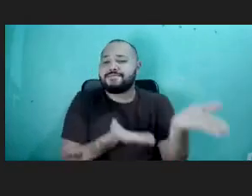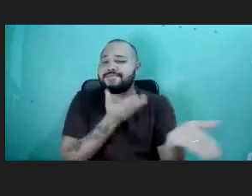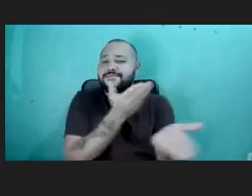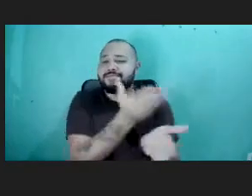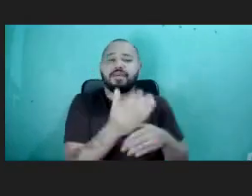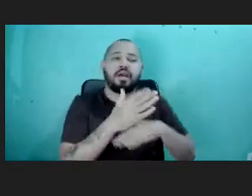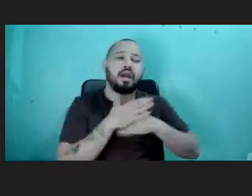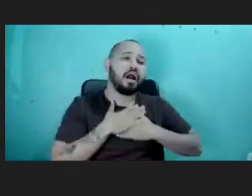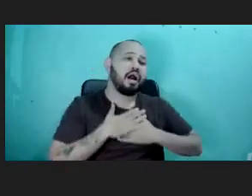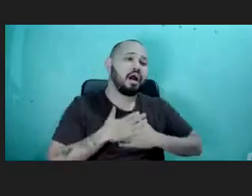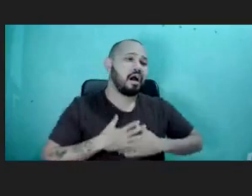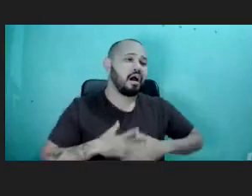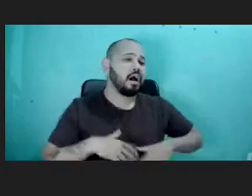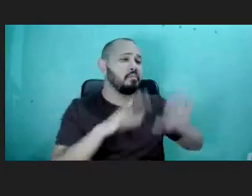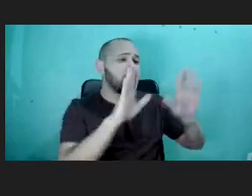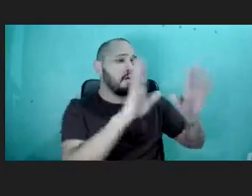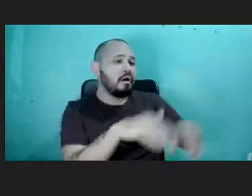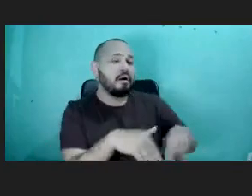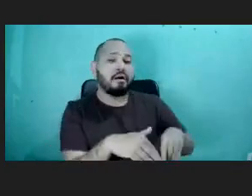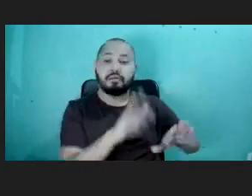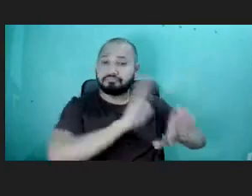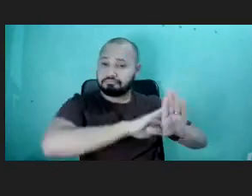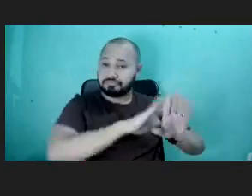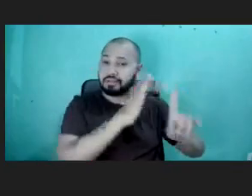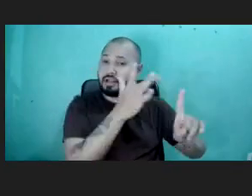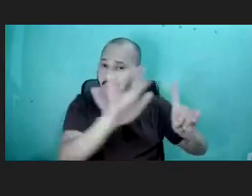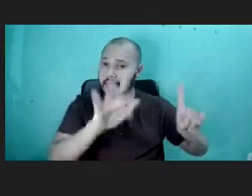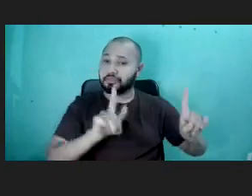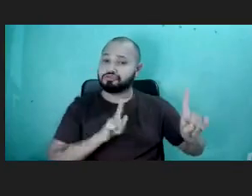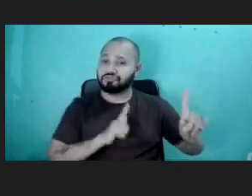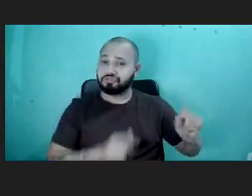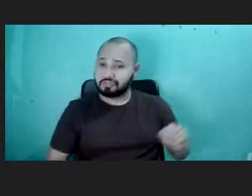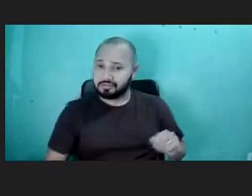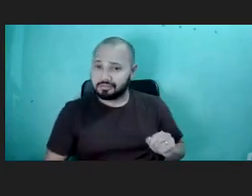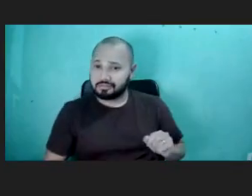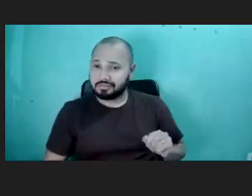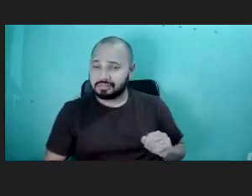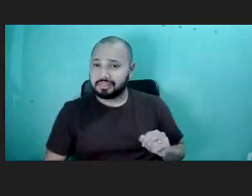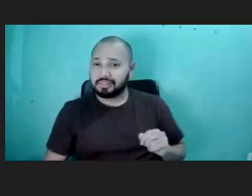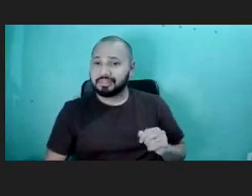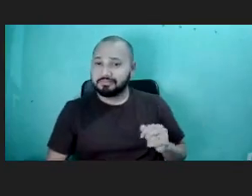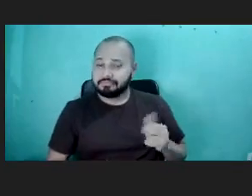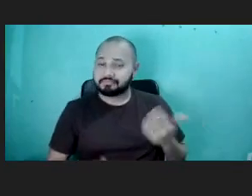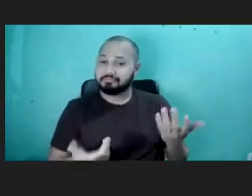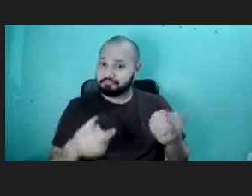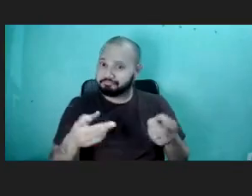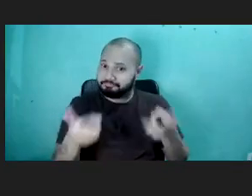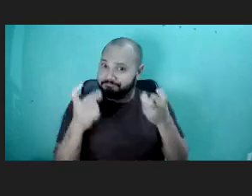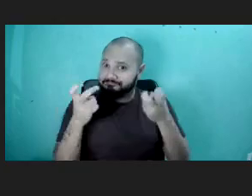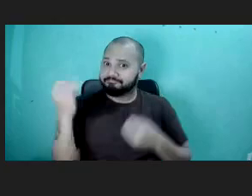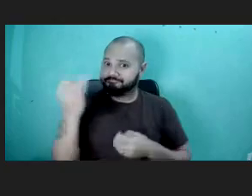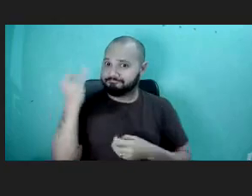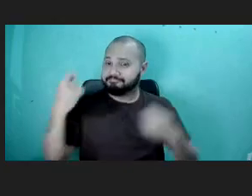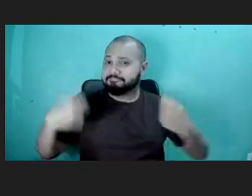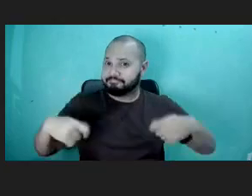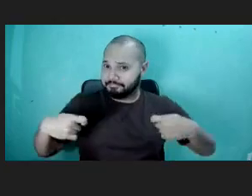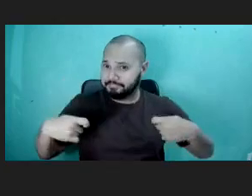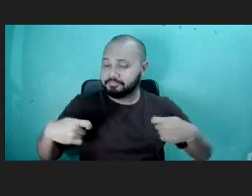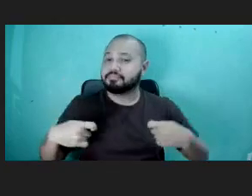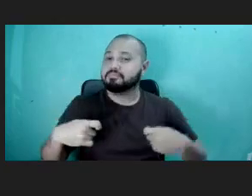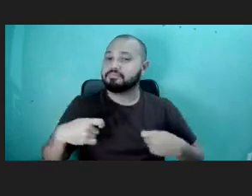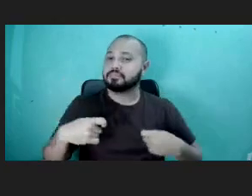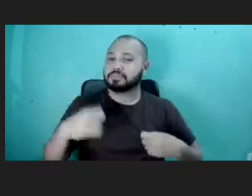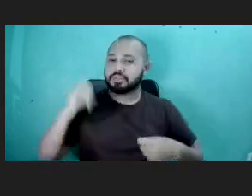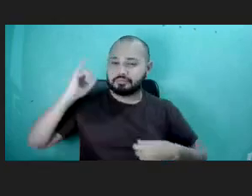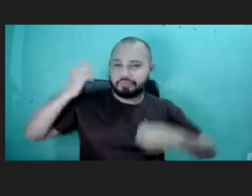né? Então, acho que é importante aí a gente ficar atento realmente, né? E entender que essas discussões